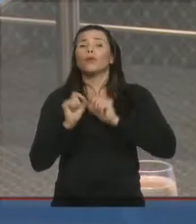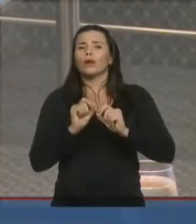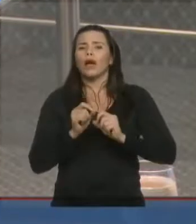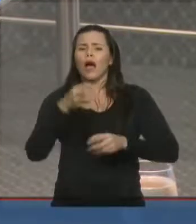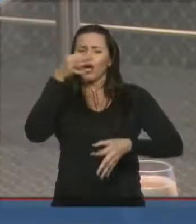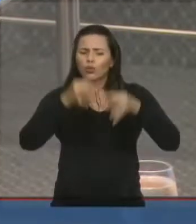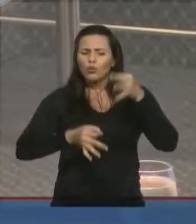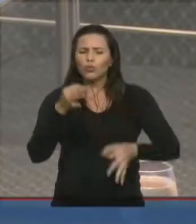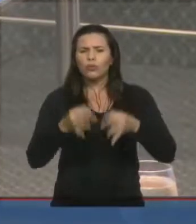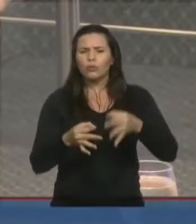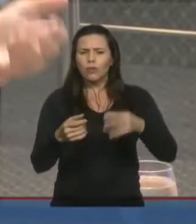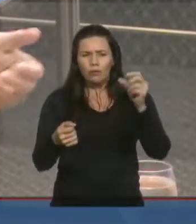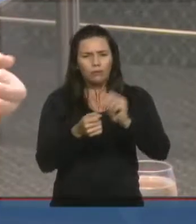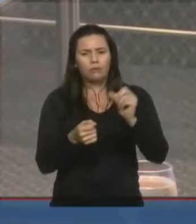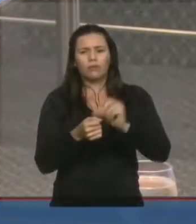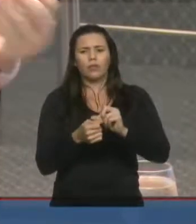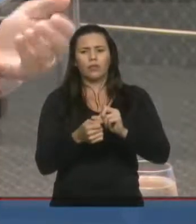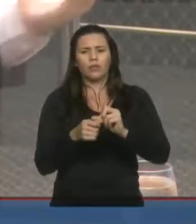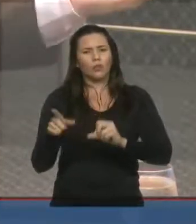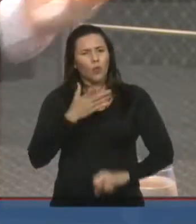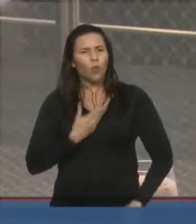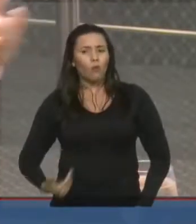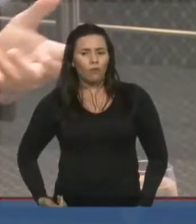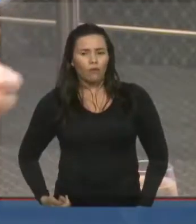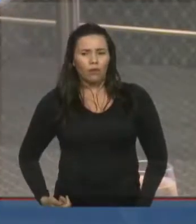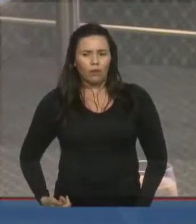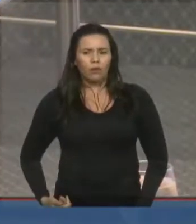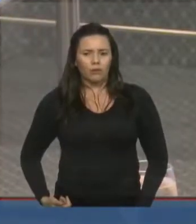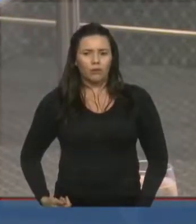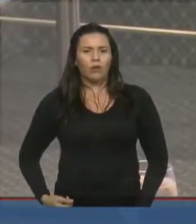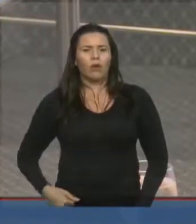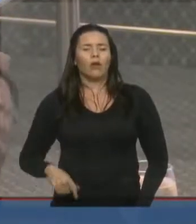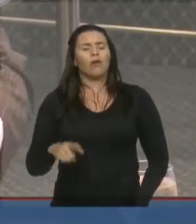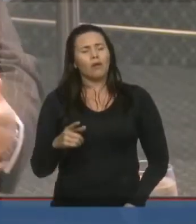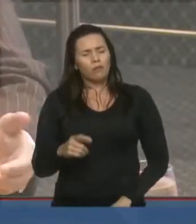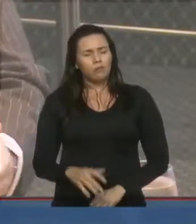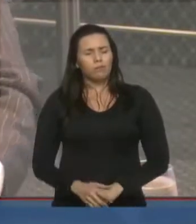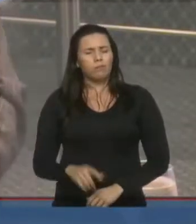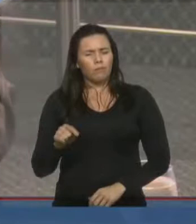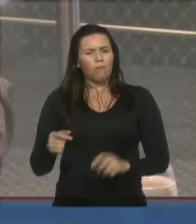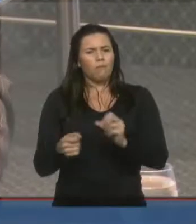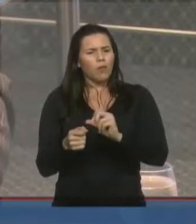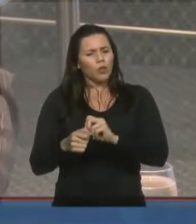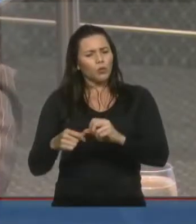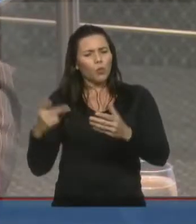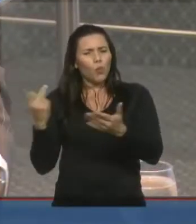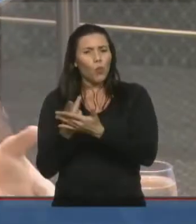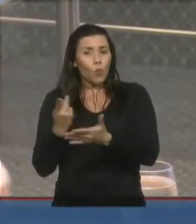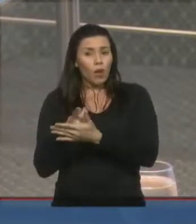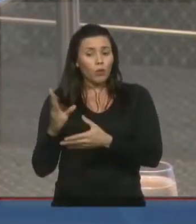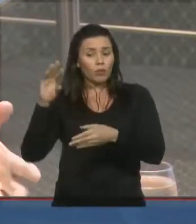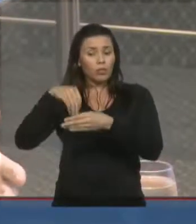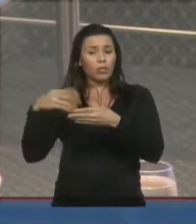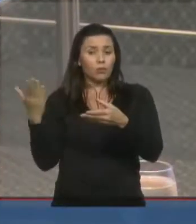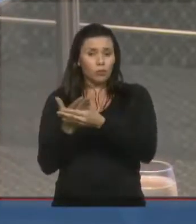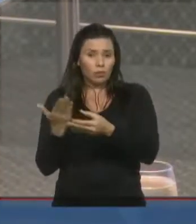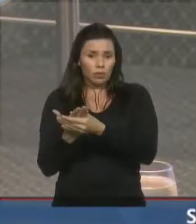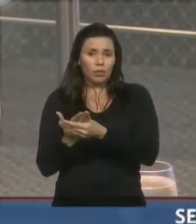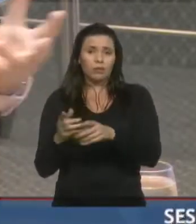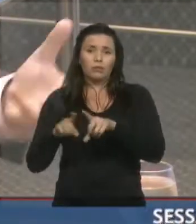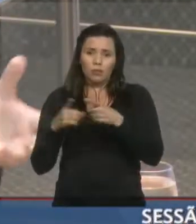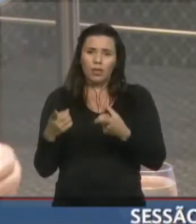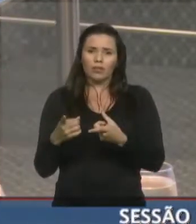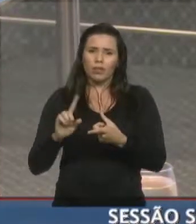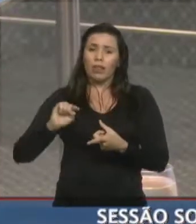tinha corrigido um possível erro, um engano dentro do processo, e que aquelas mães e pais e familiares